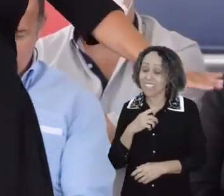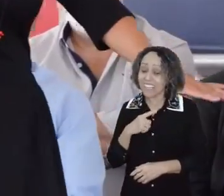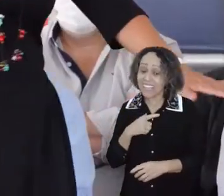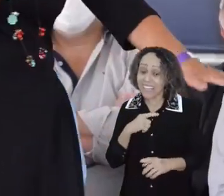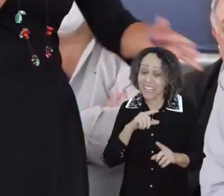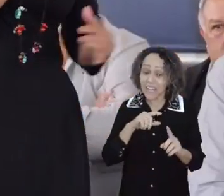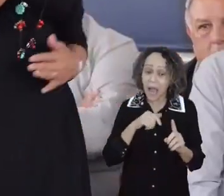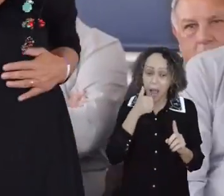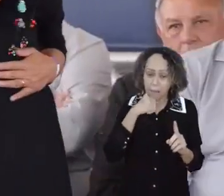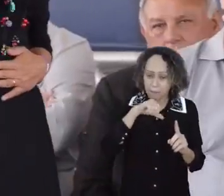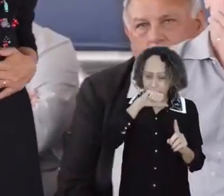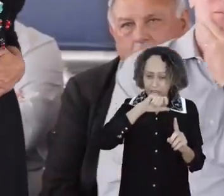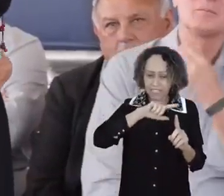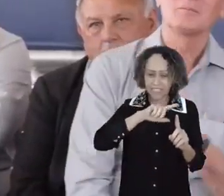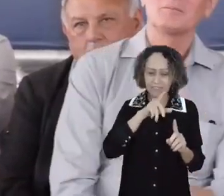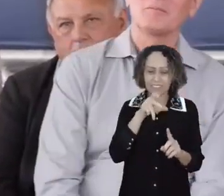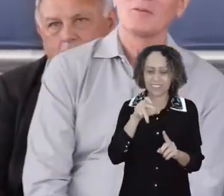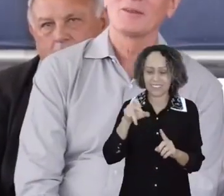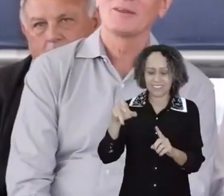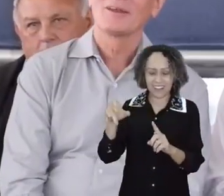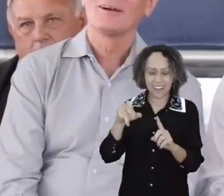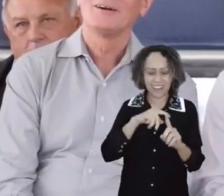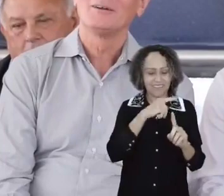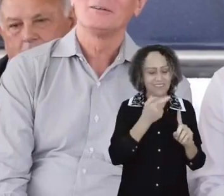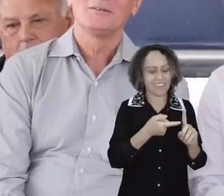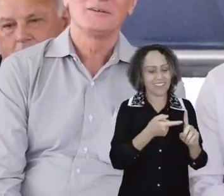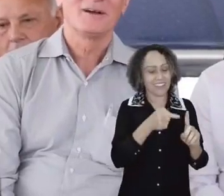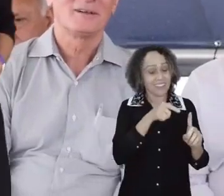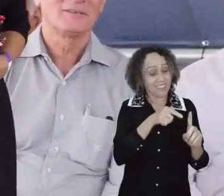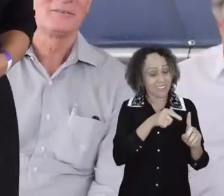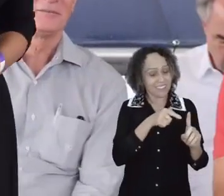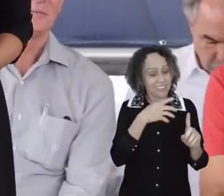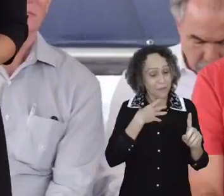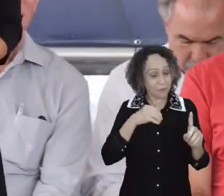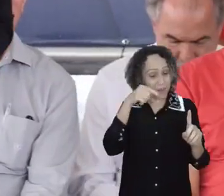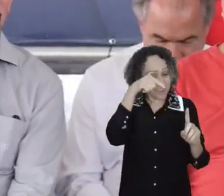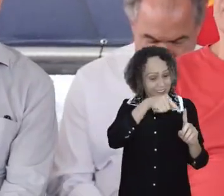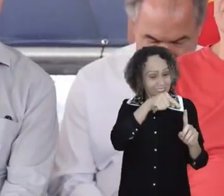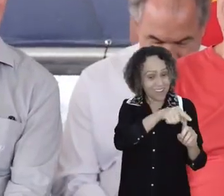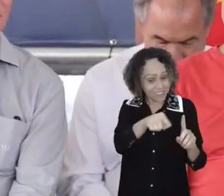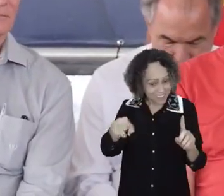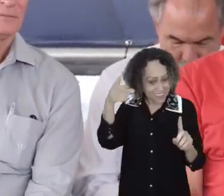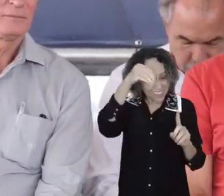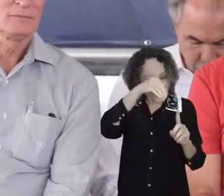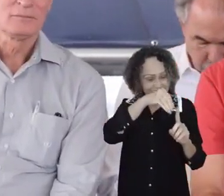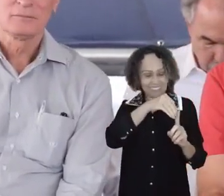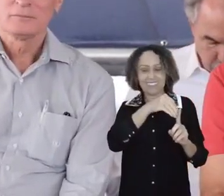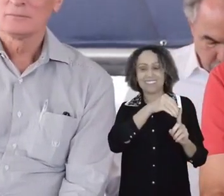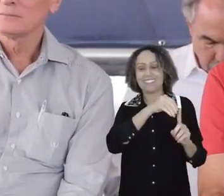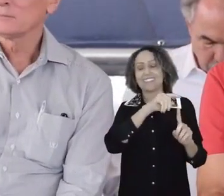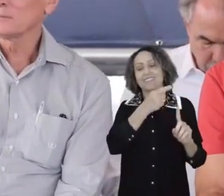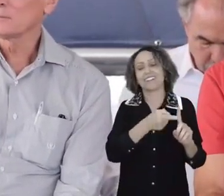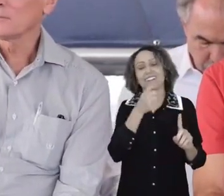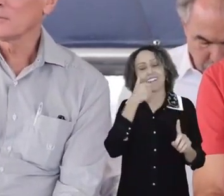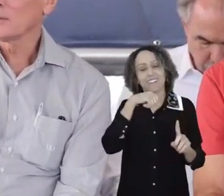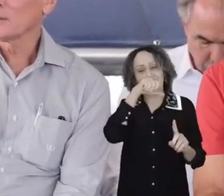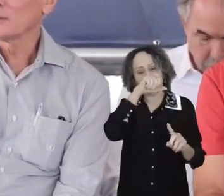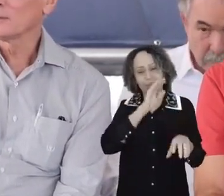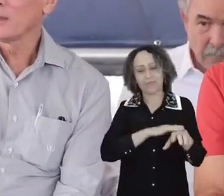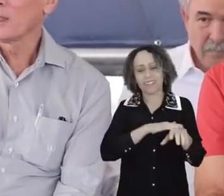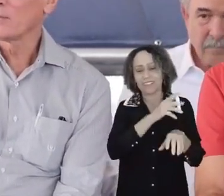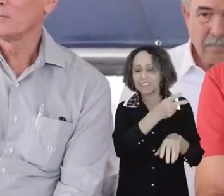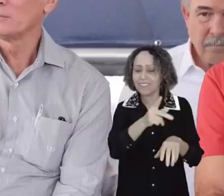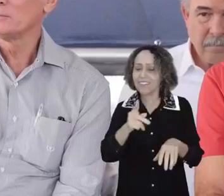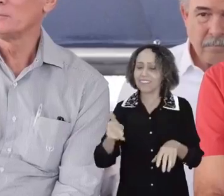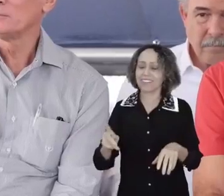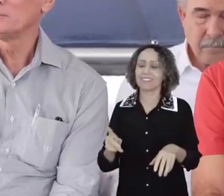fotos, pequenininhos, dentro da barriga, né? Então é importante a gente contar a história, porque ela não começou